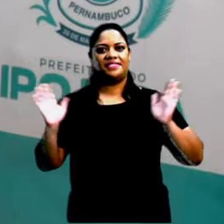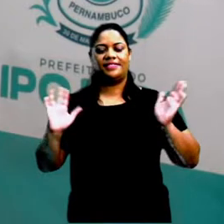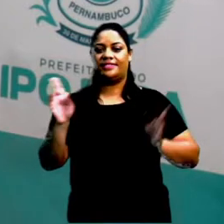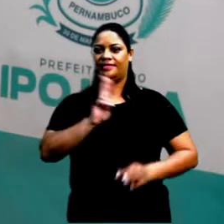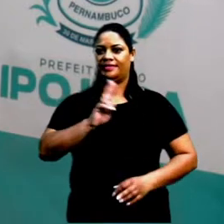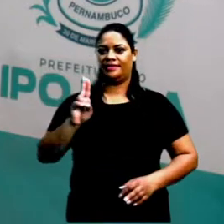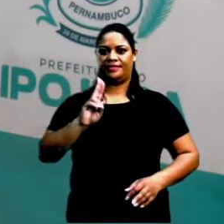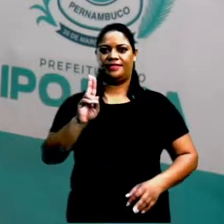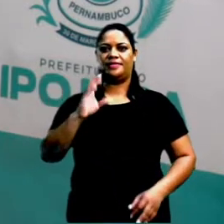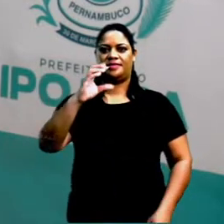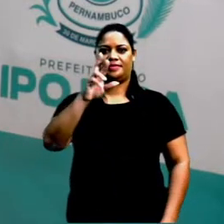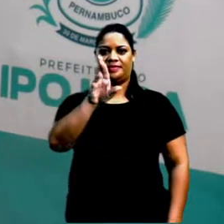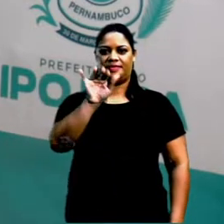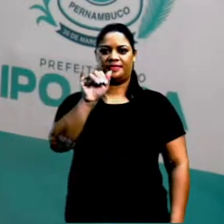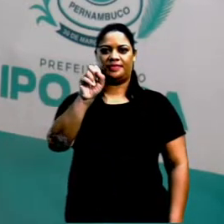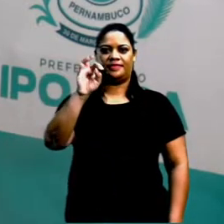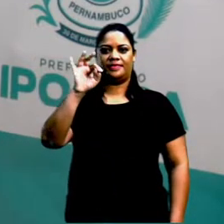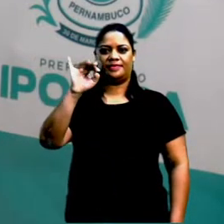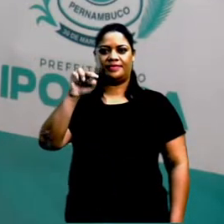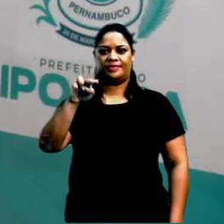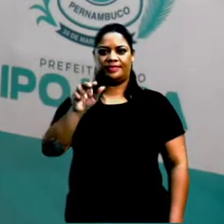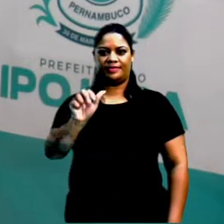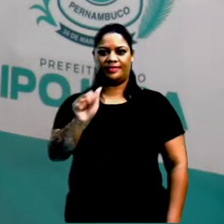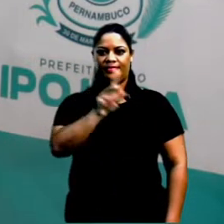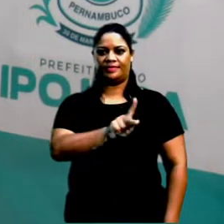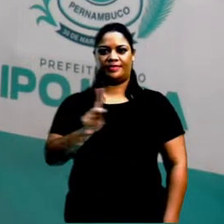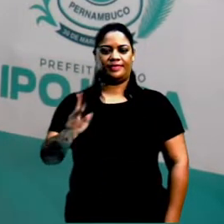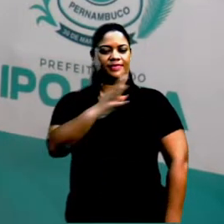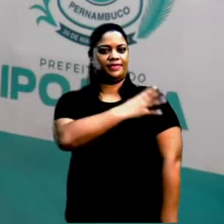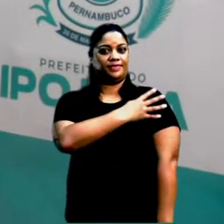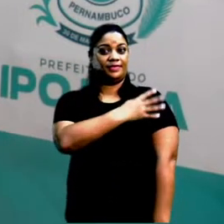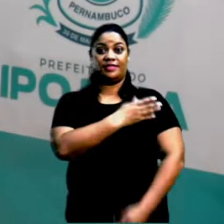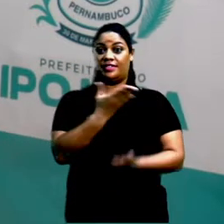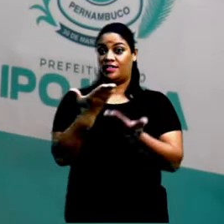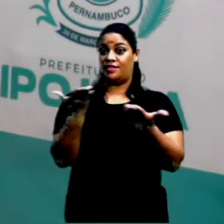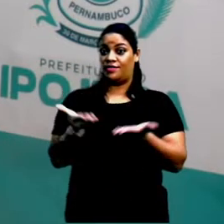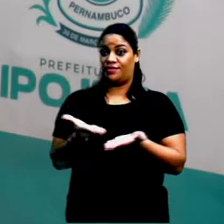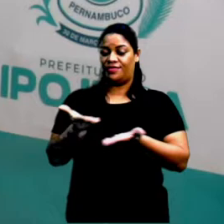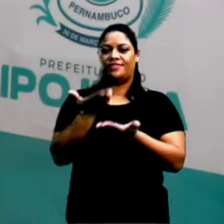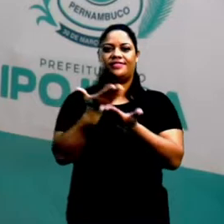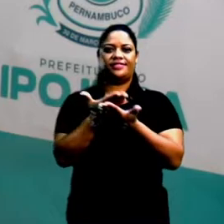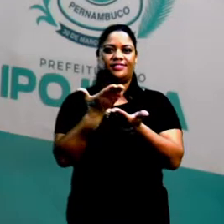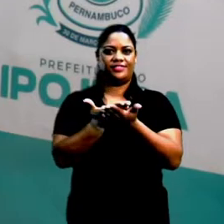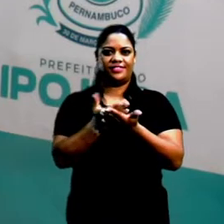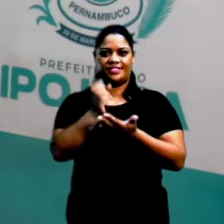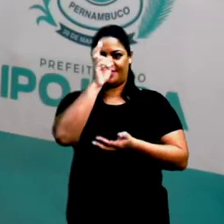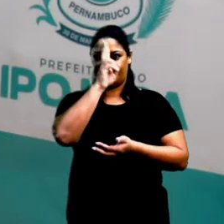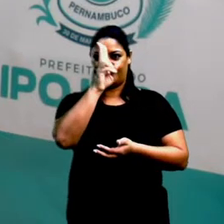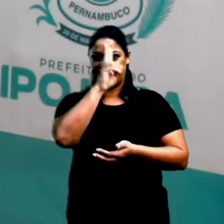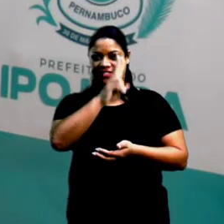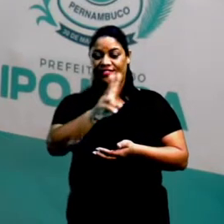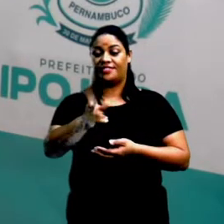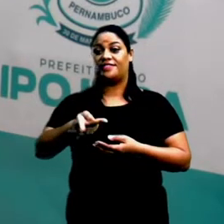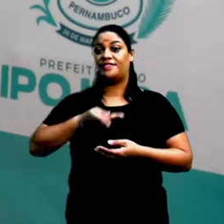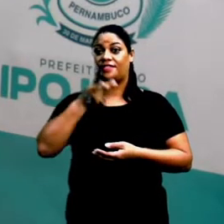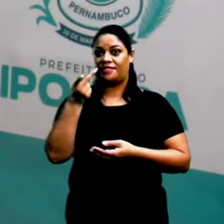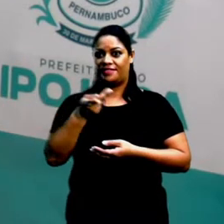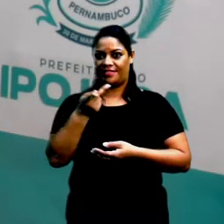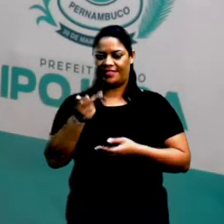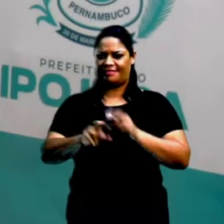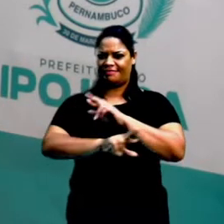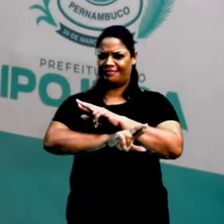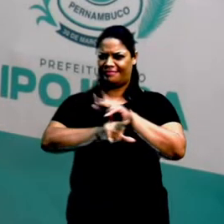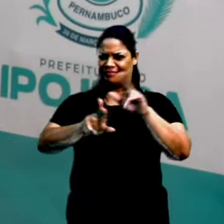Olá, meu nome é Cristina Chagas, sou professora do quarto ano e hoje nós vamos para a nossa aula de história. Vamos falar sobre os meios